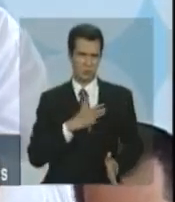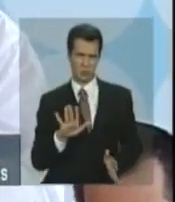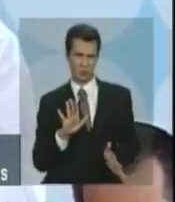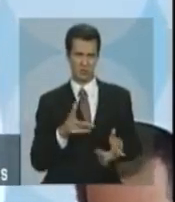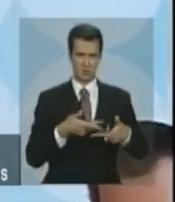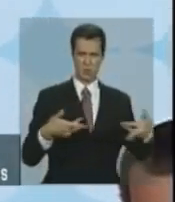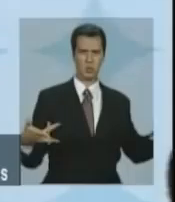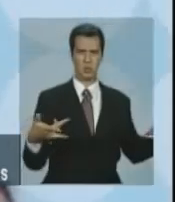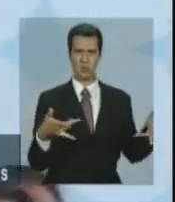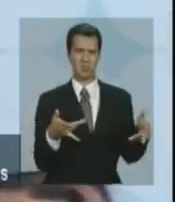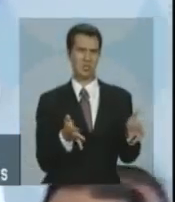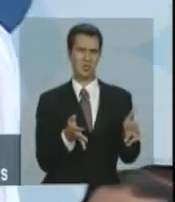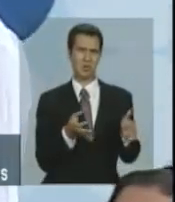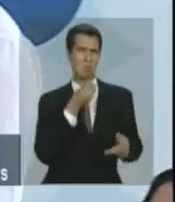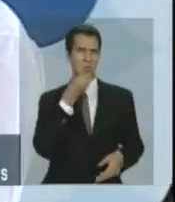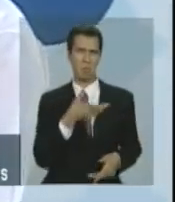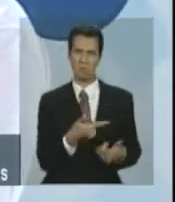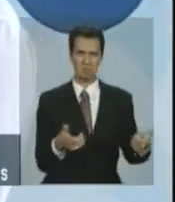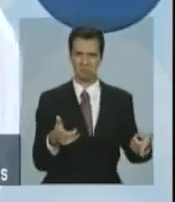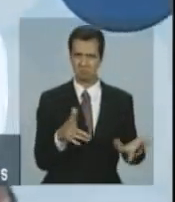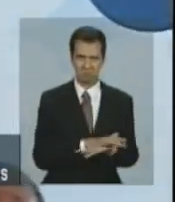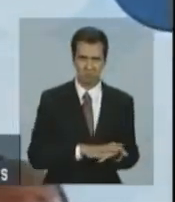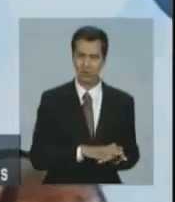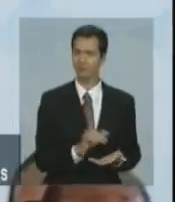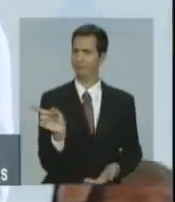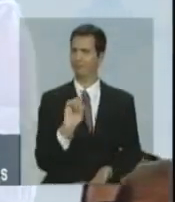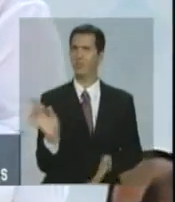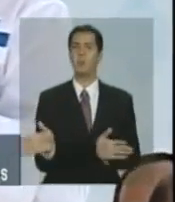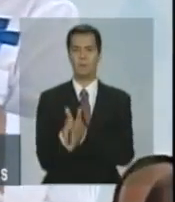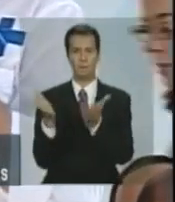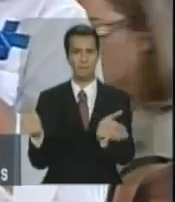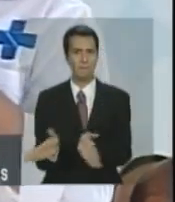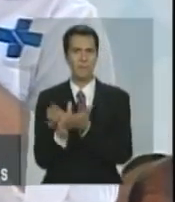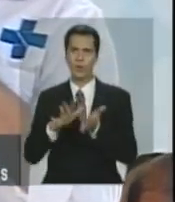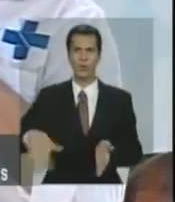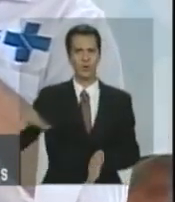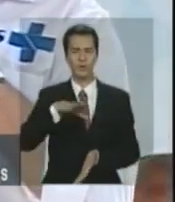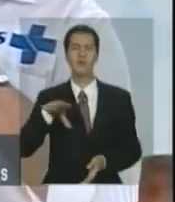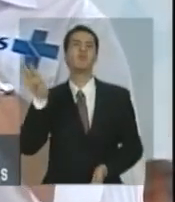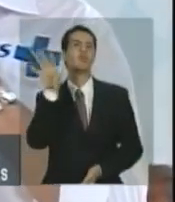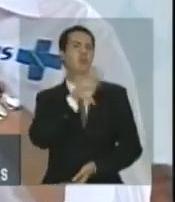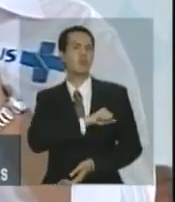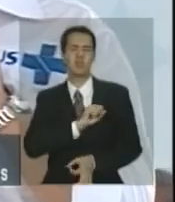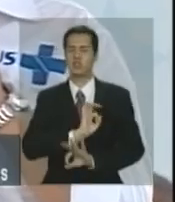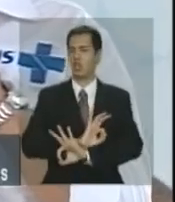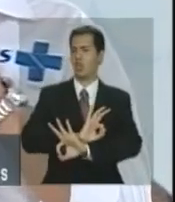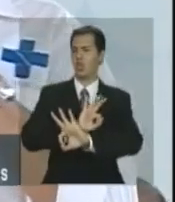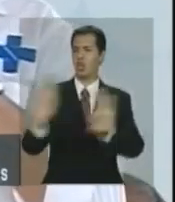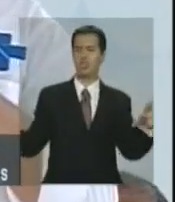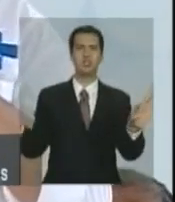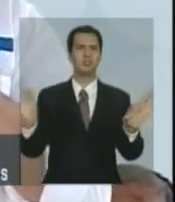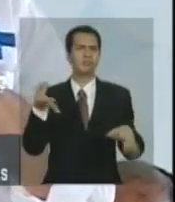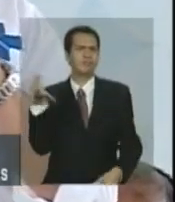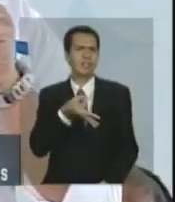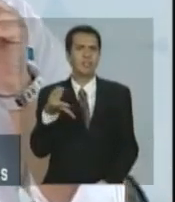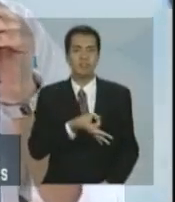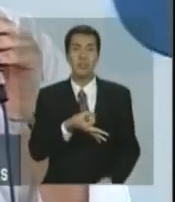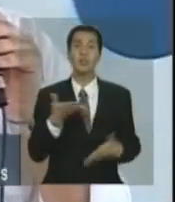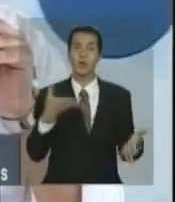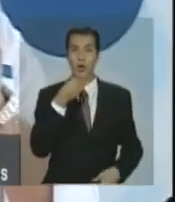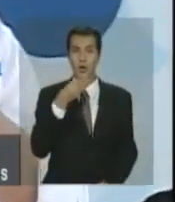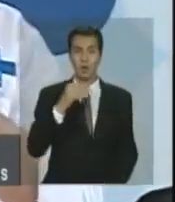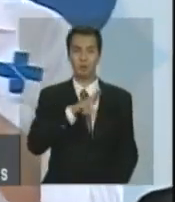Pobre gosta de coisa de qualidade. Pobre gosta de coisa. Joãozinho 30, onde estiver,